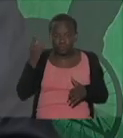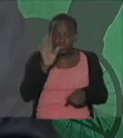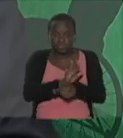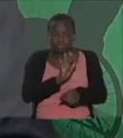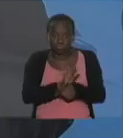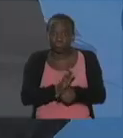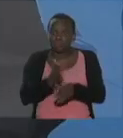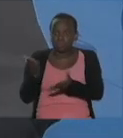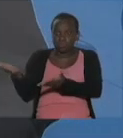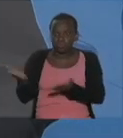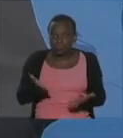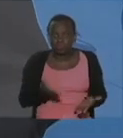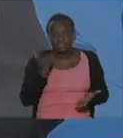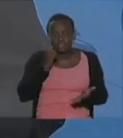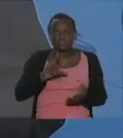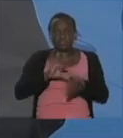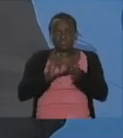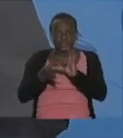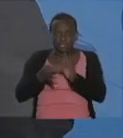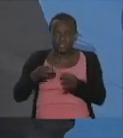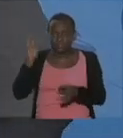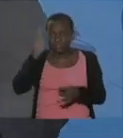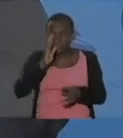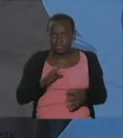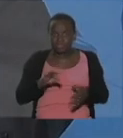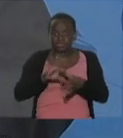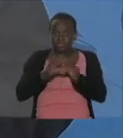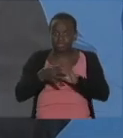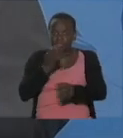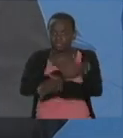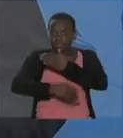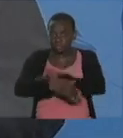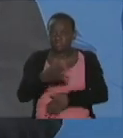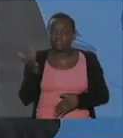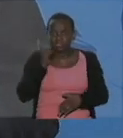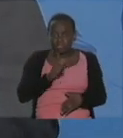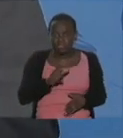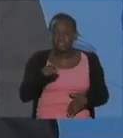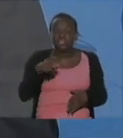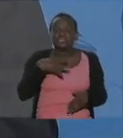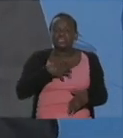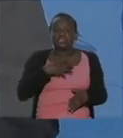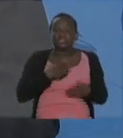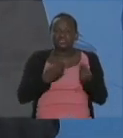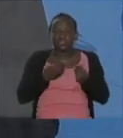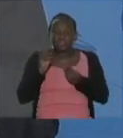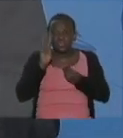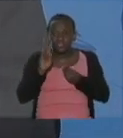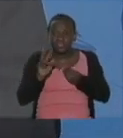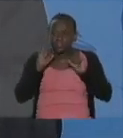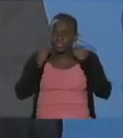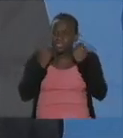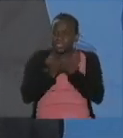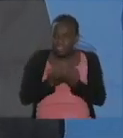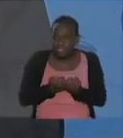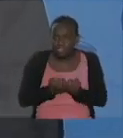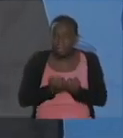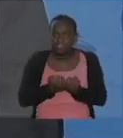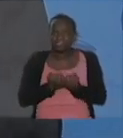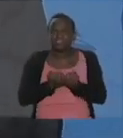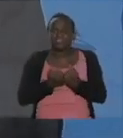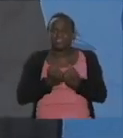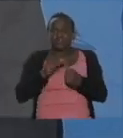das pessoas que ajudaram a trazer os jogos olímpicos e paralímpicos para cá Qual é o teu sentimento de ver um estádio como o